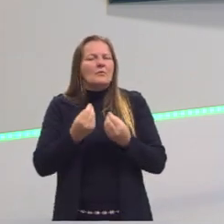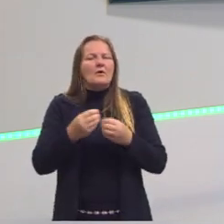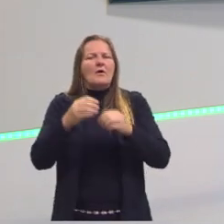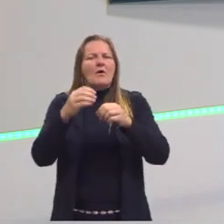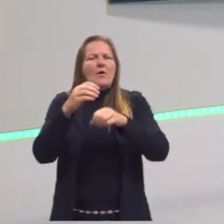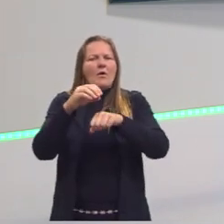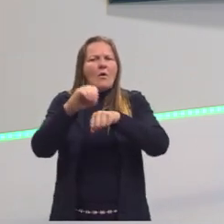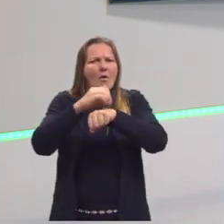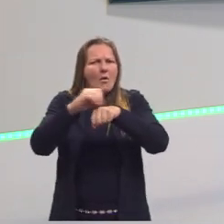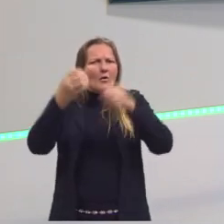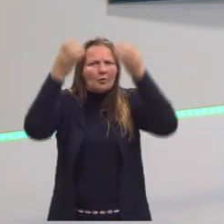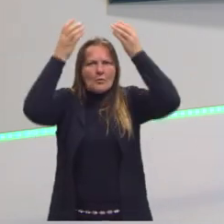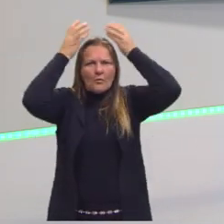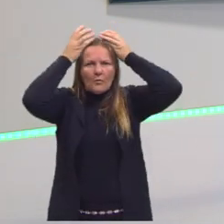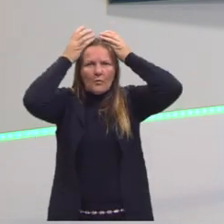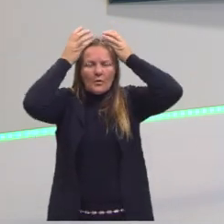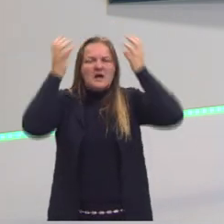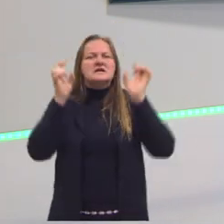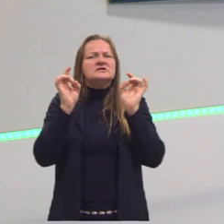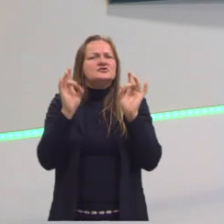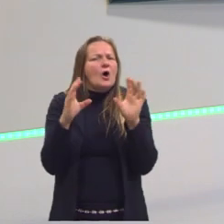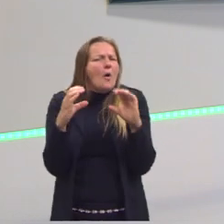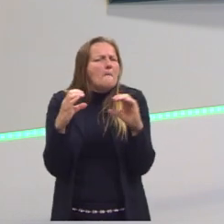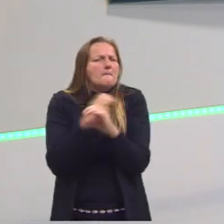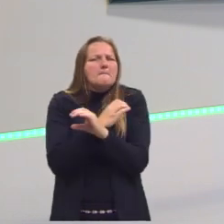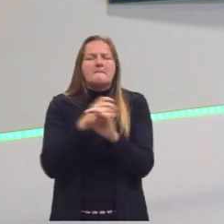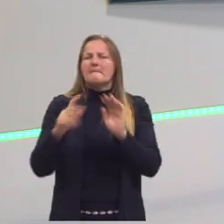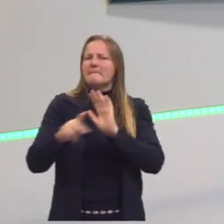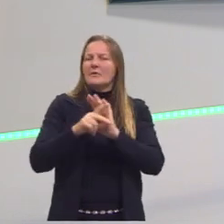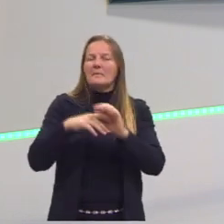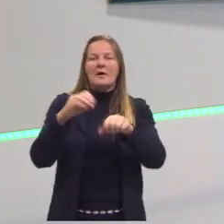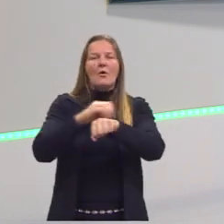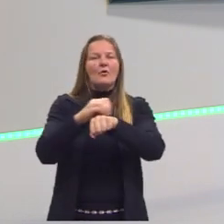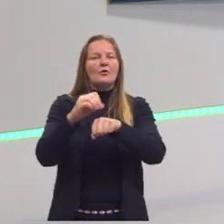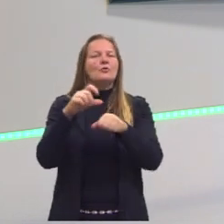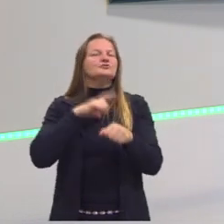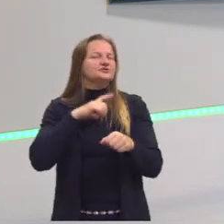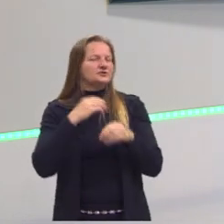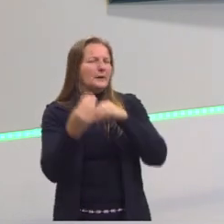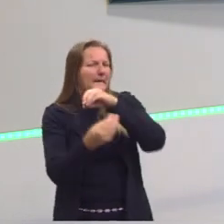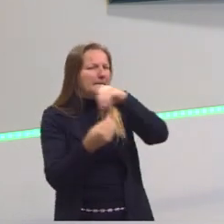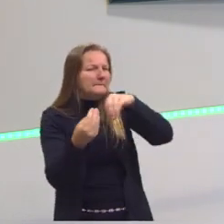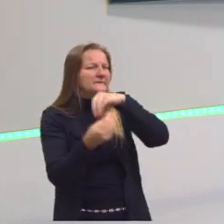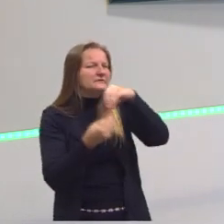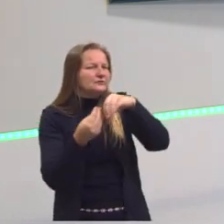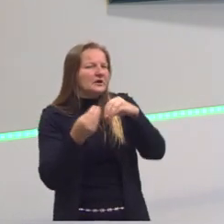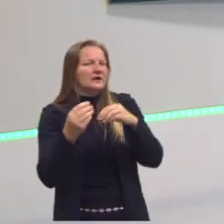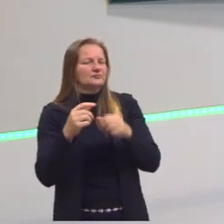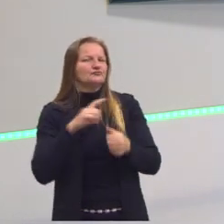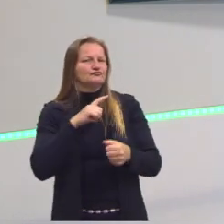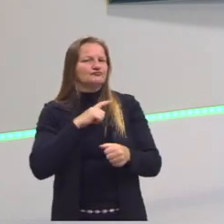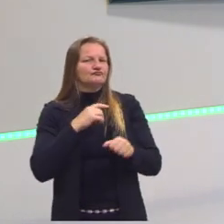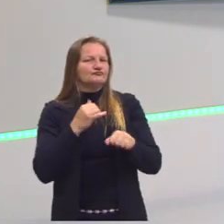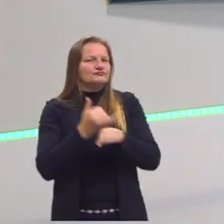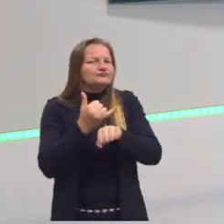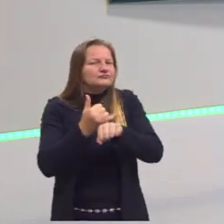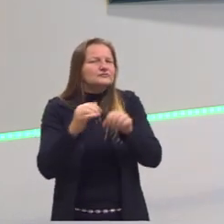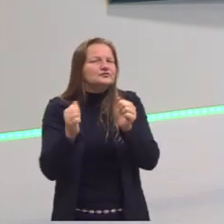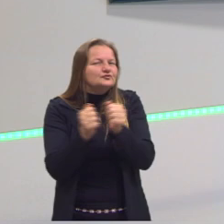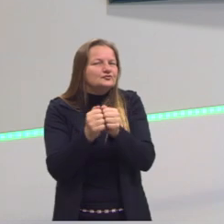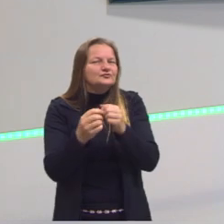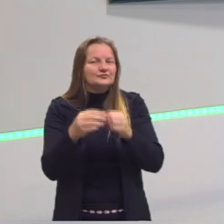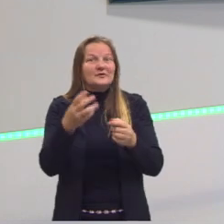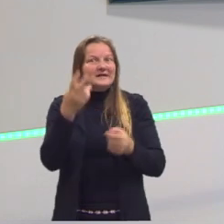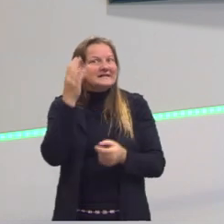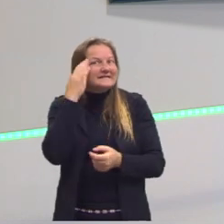se aquela coroa que ele recebeu ela era totalmente de ouro ou havia outro metal misturado né então